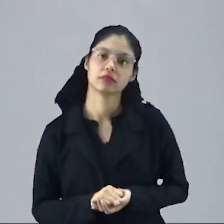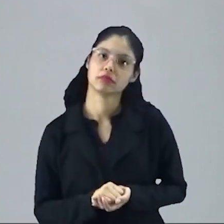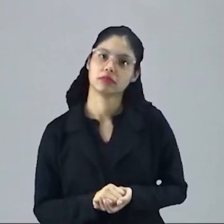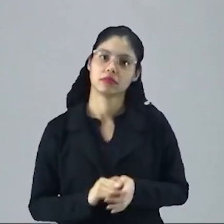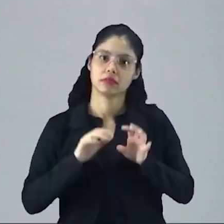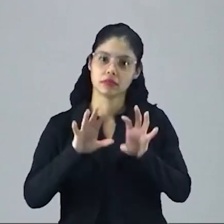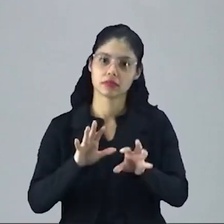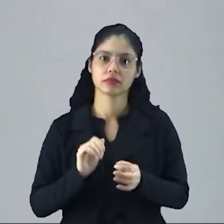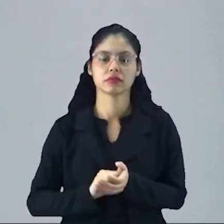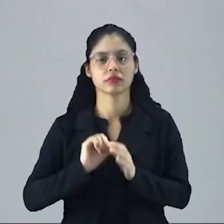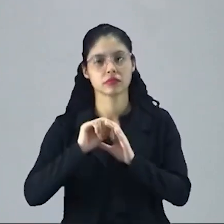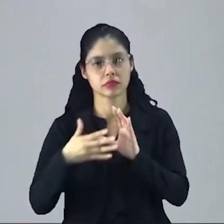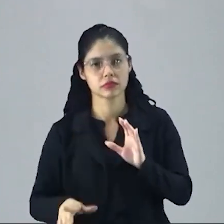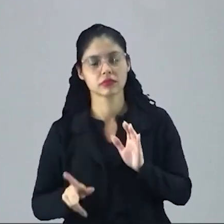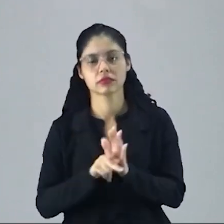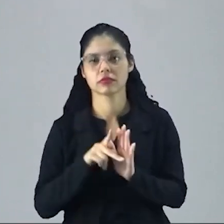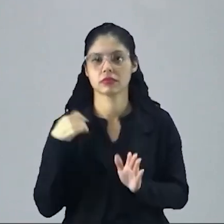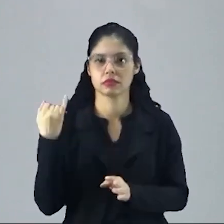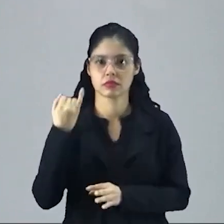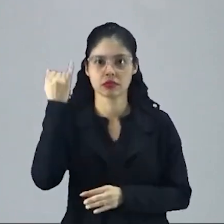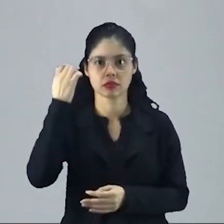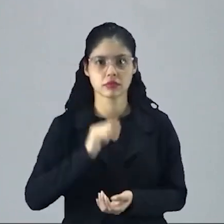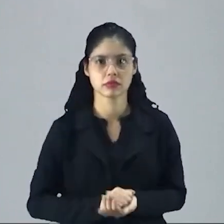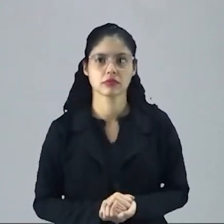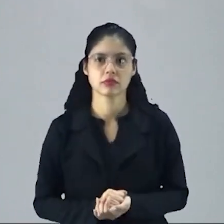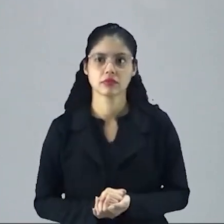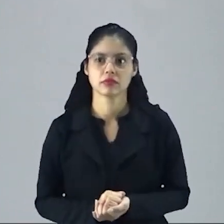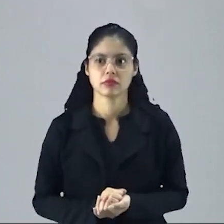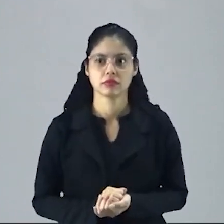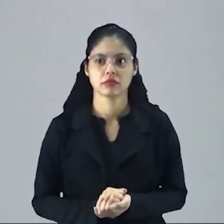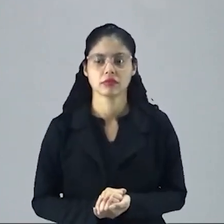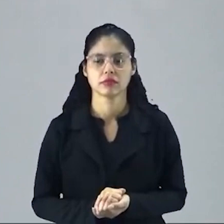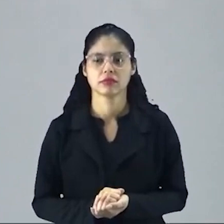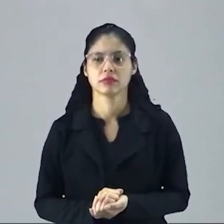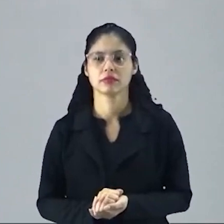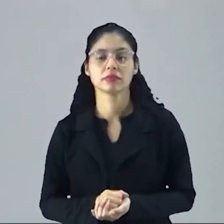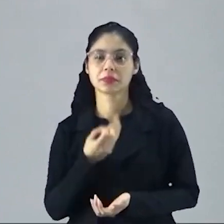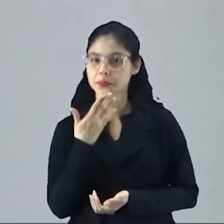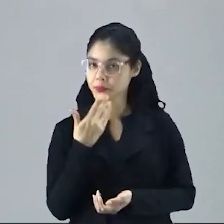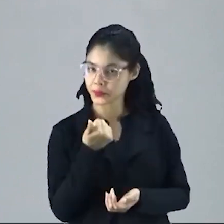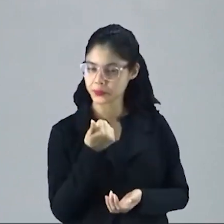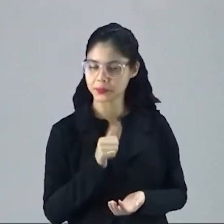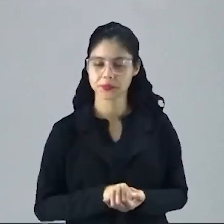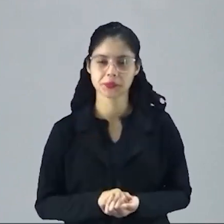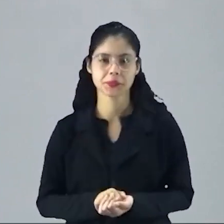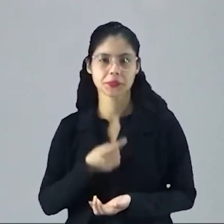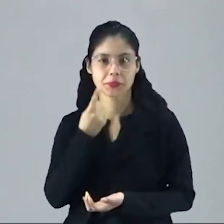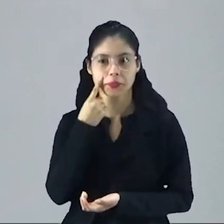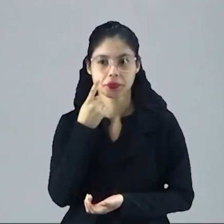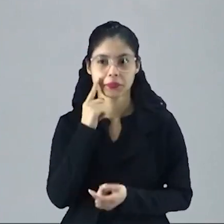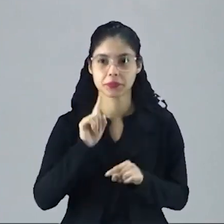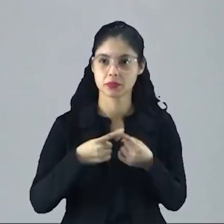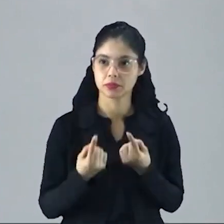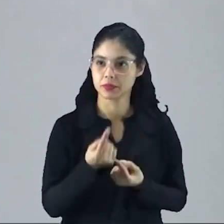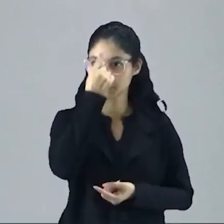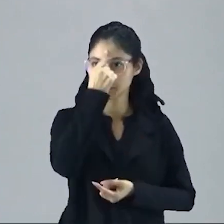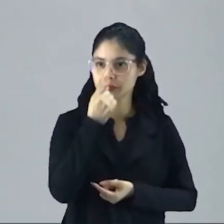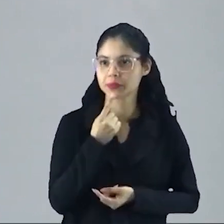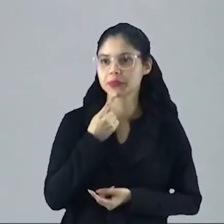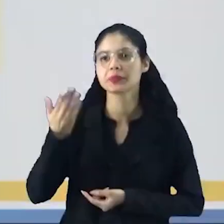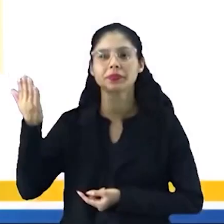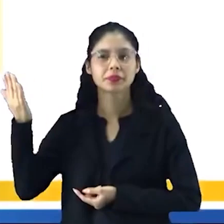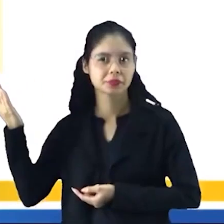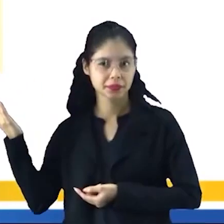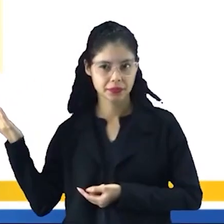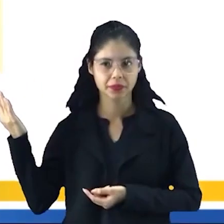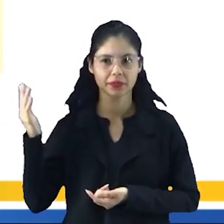Então essas são as características principais do surrealismo. Tudo bem? Vamos observar mais outras imagens